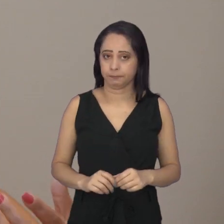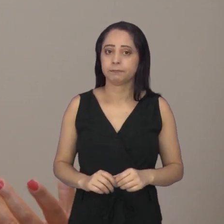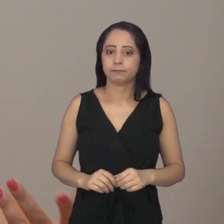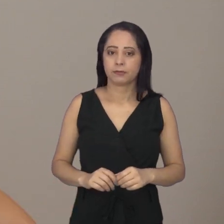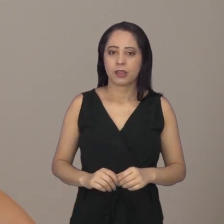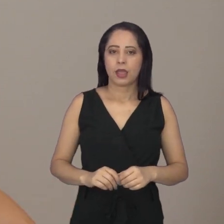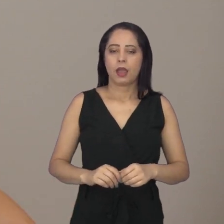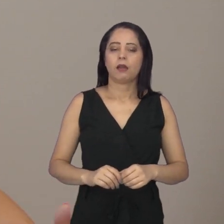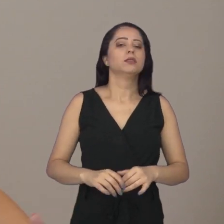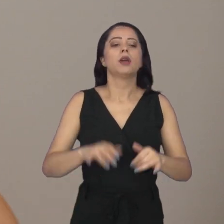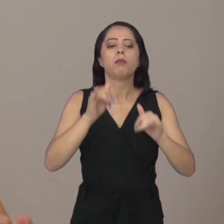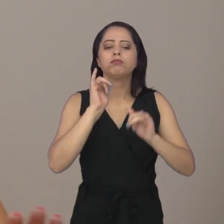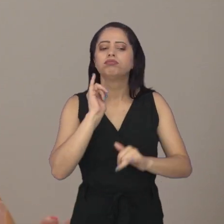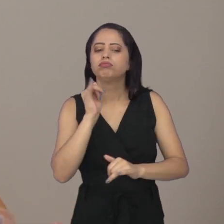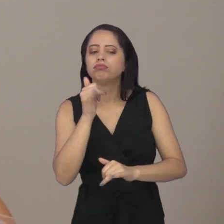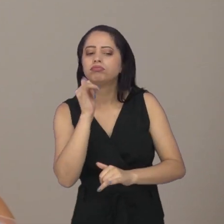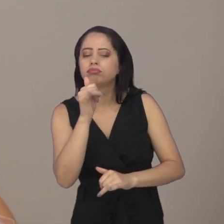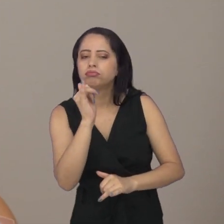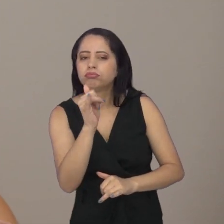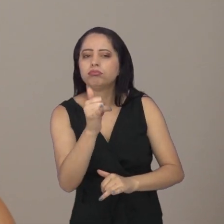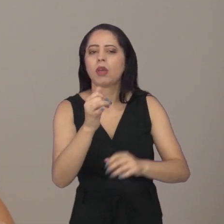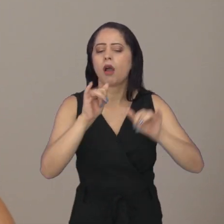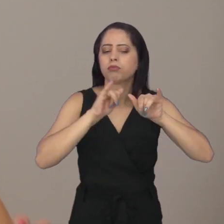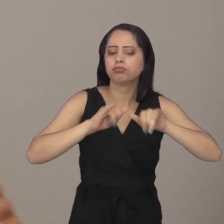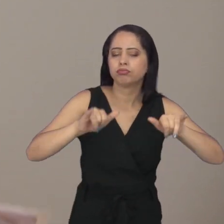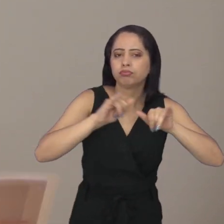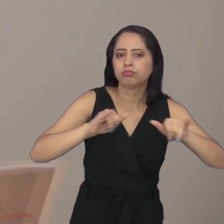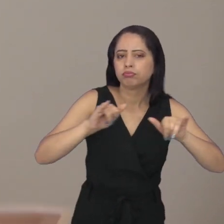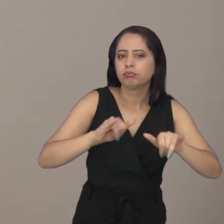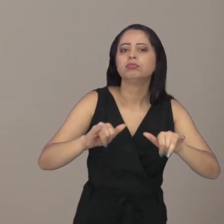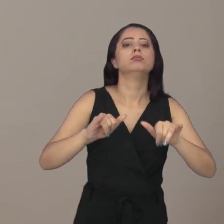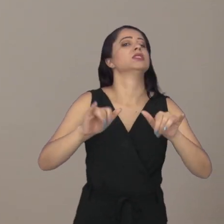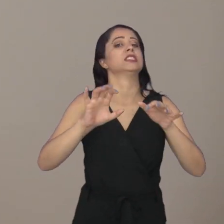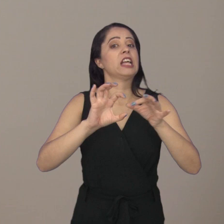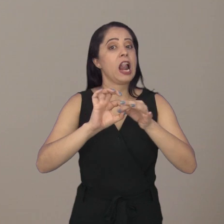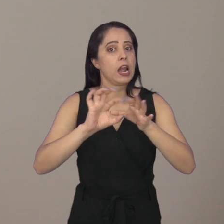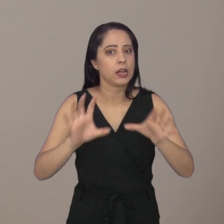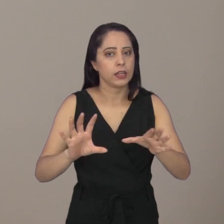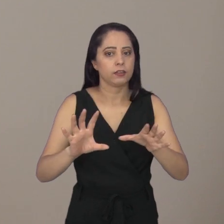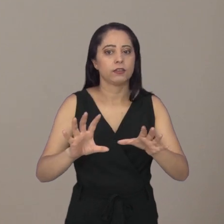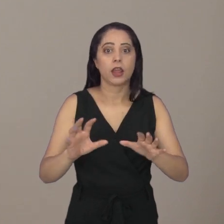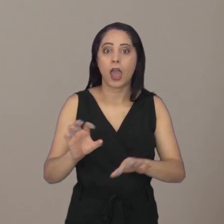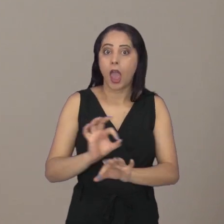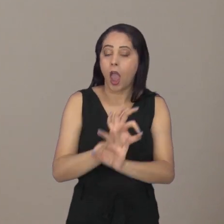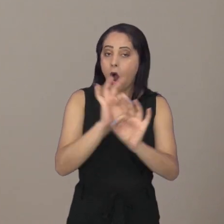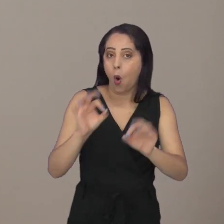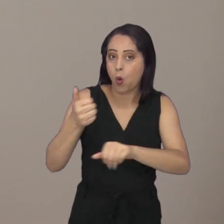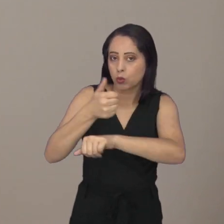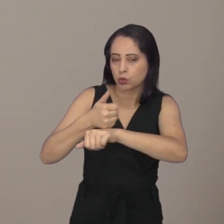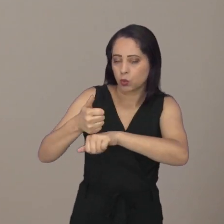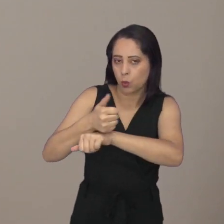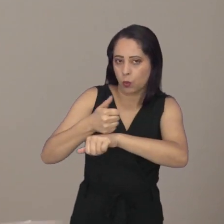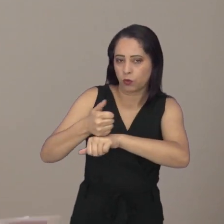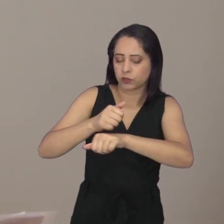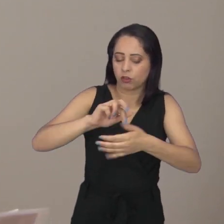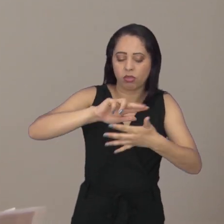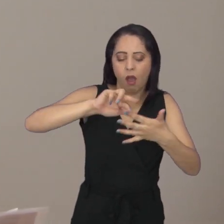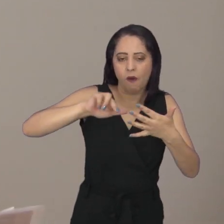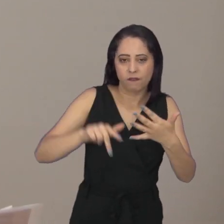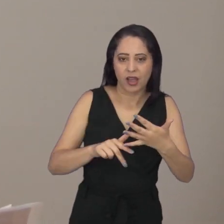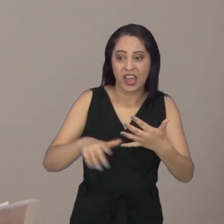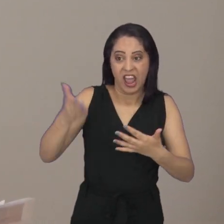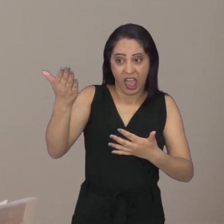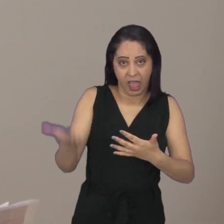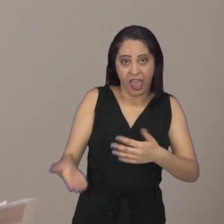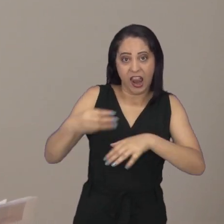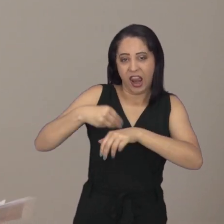de forma clara é uma necessidade para profissionais de todas as áreas. E a Mari Maldos tem dicas